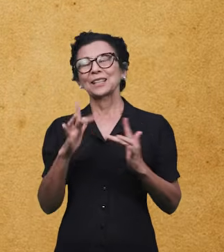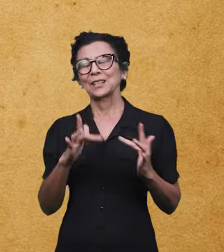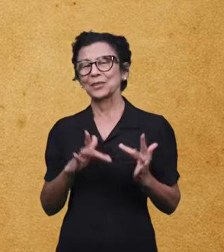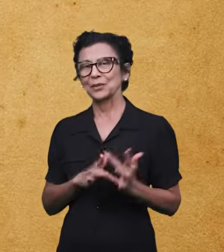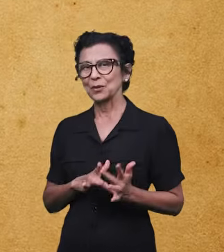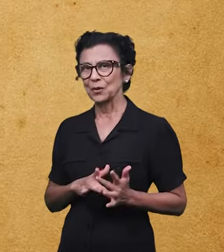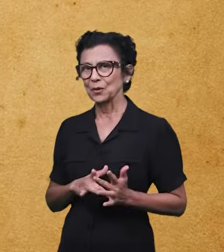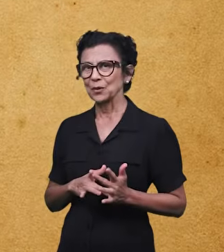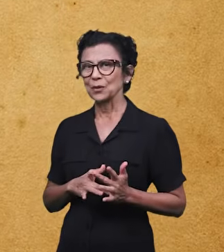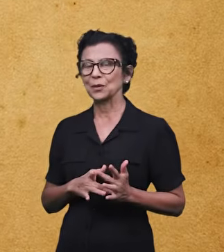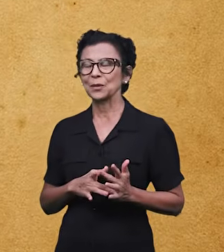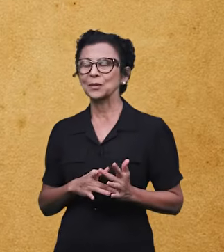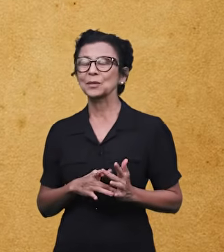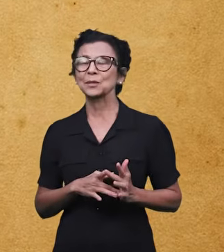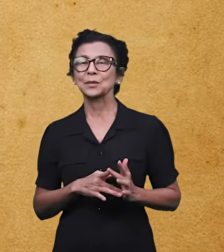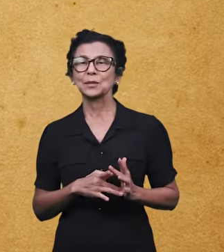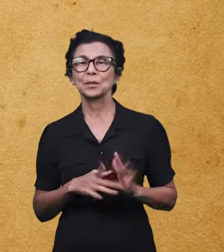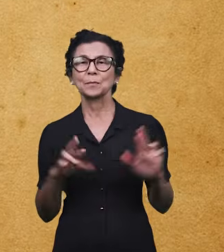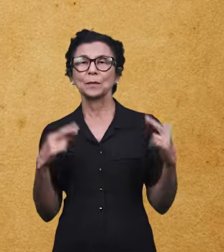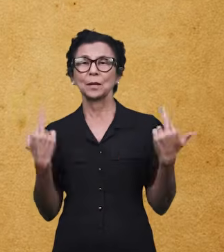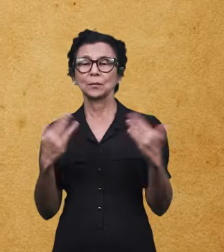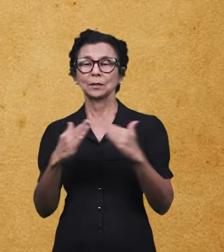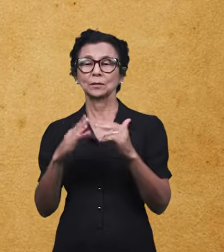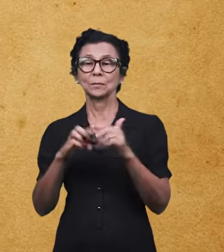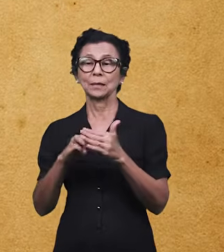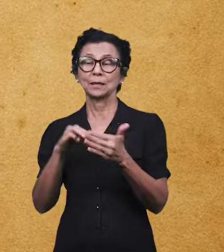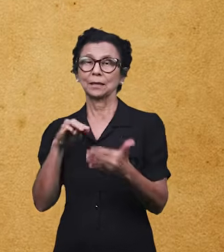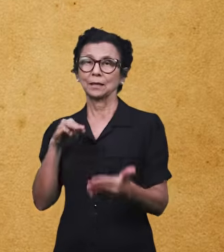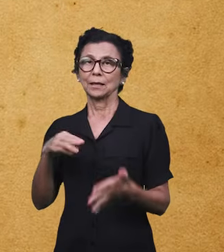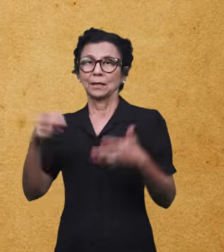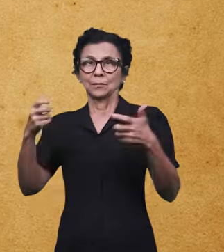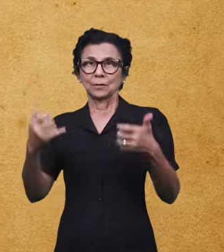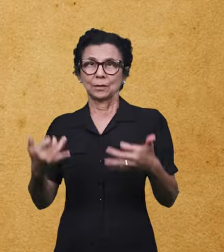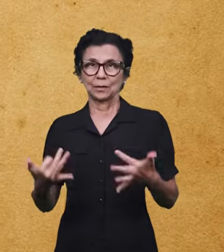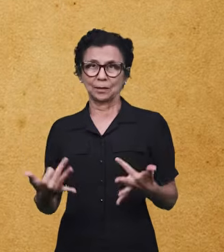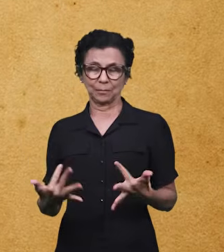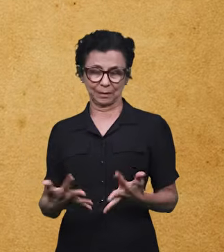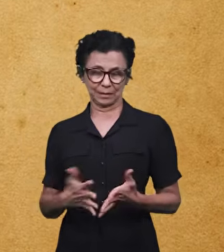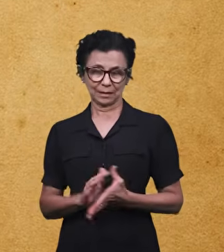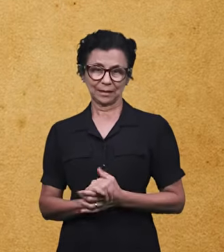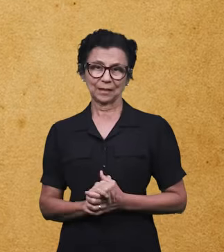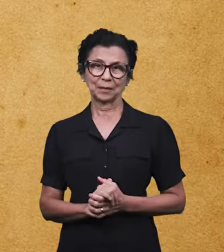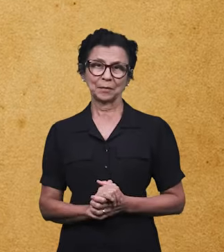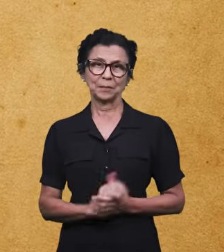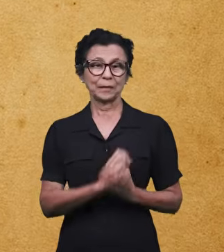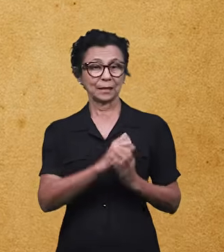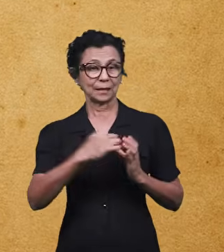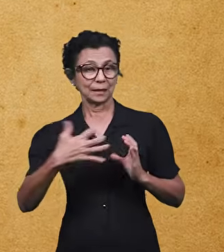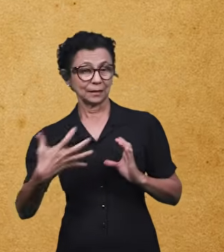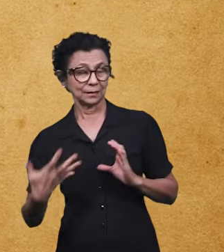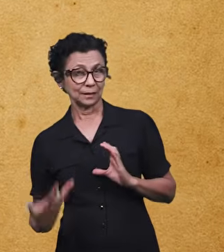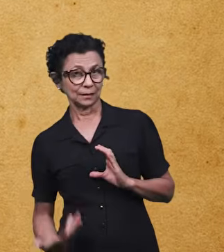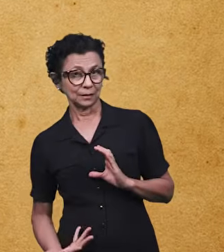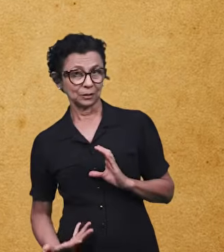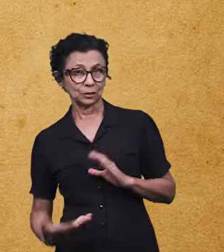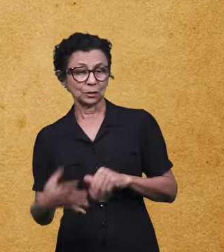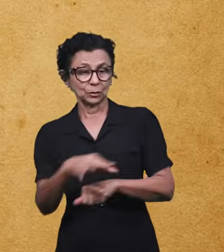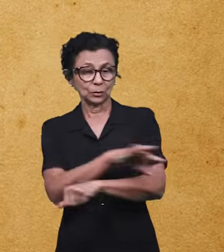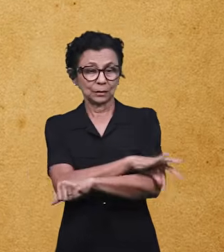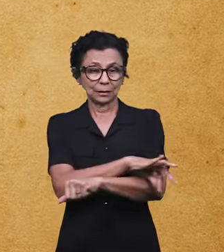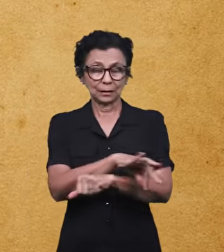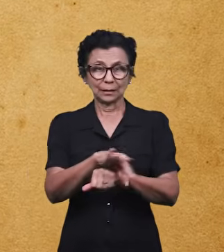da Igreja Cristã Maranata e hoje eu vou falar um pouquinho sobre as atribuições de um arquiteto e urbanista. Bem,